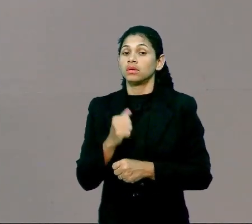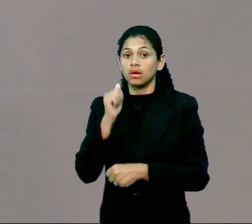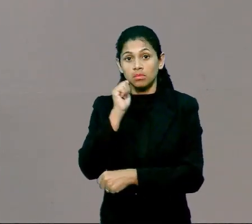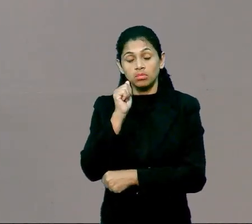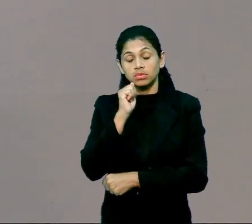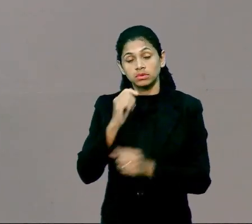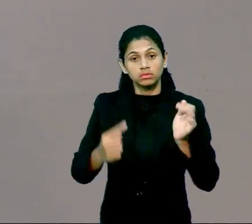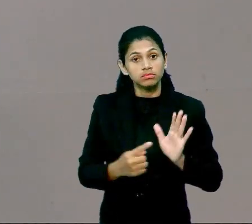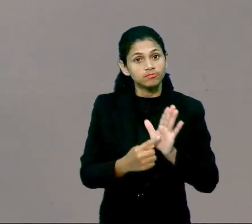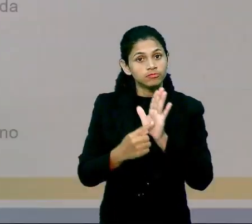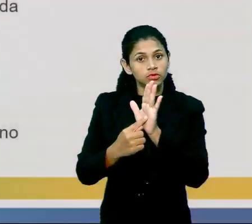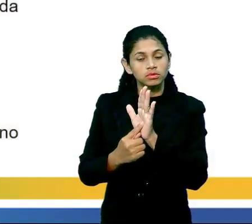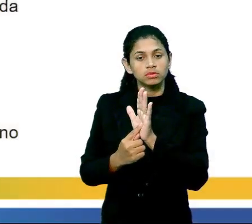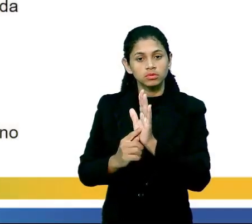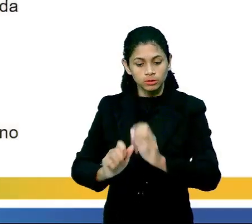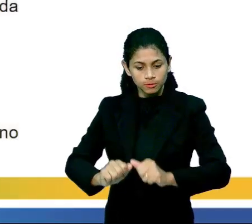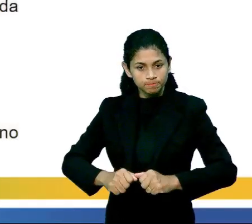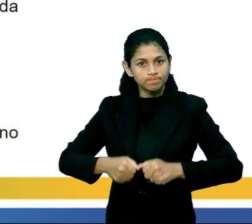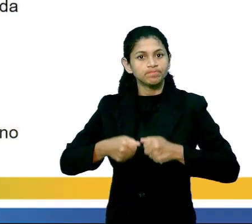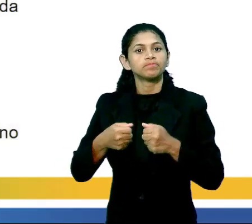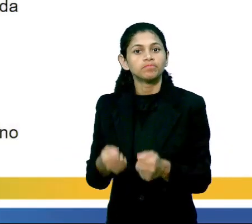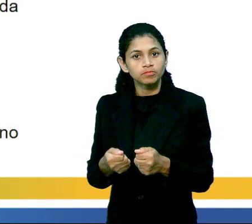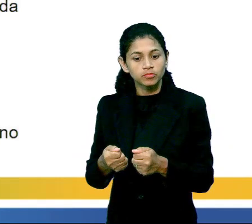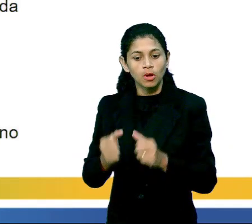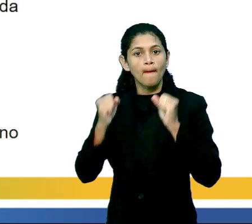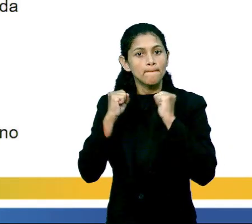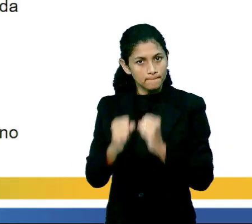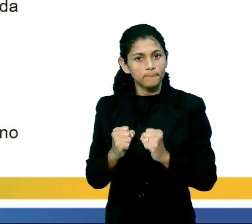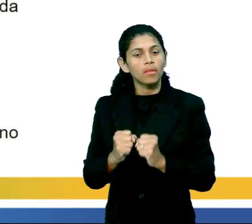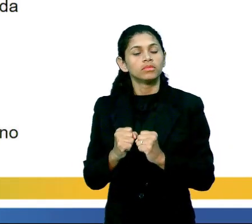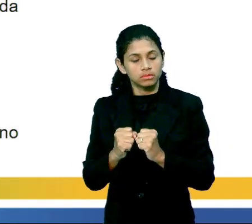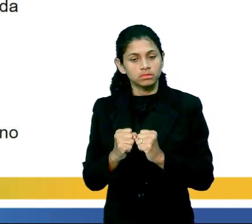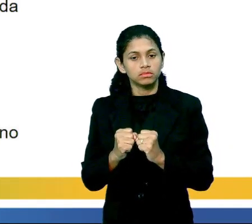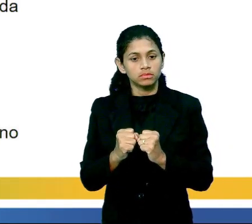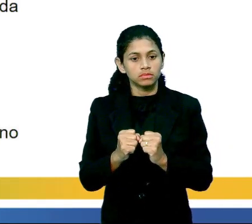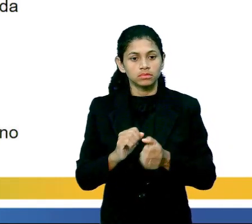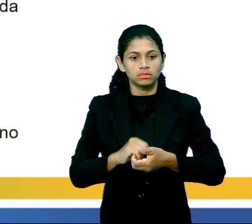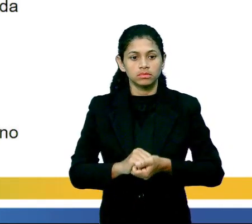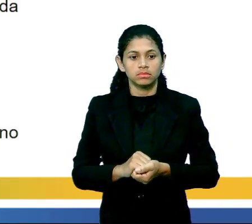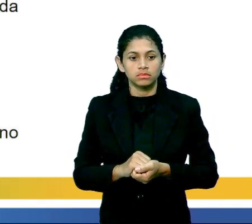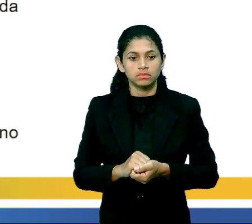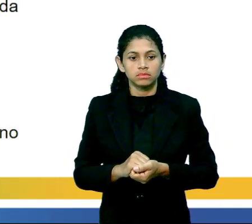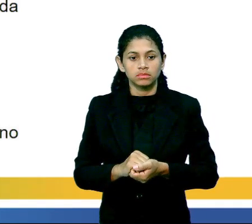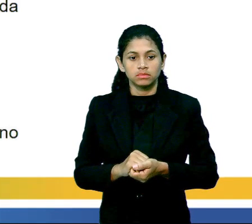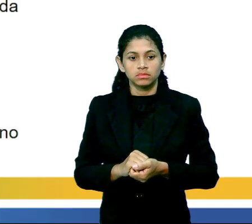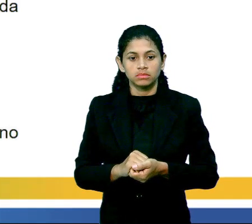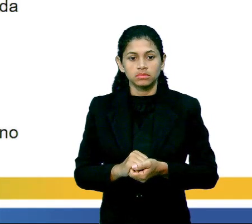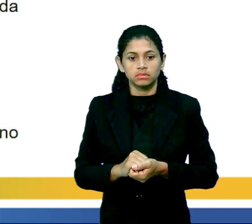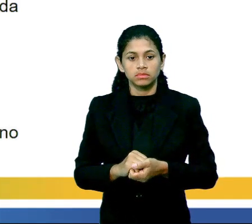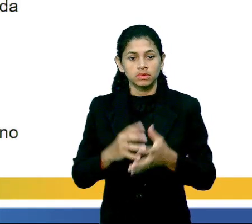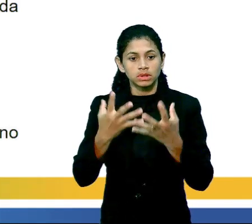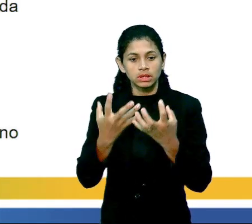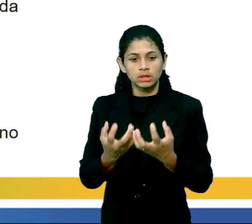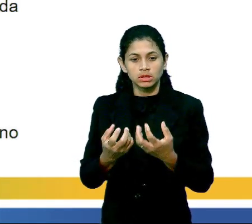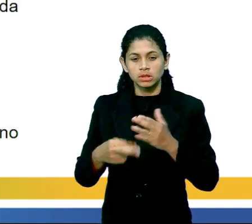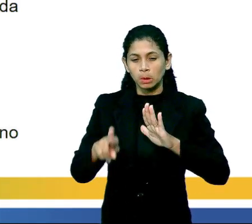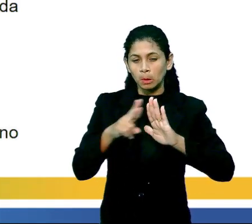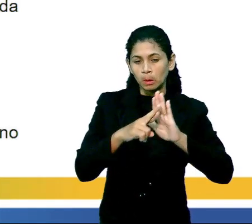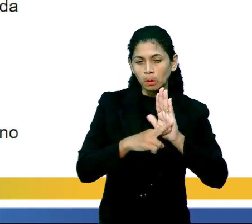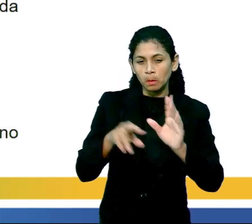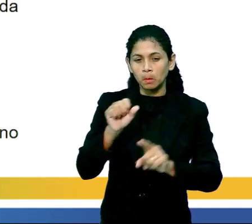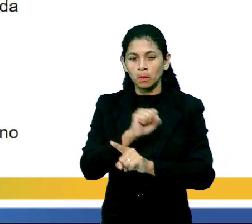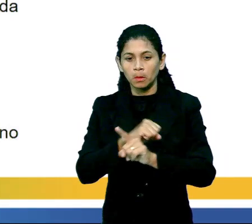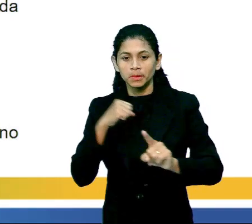é capaz e tão boa quanto. Então a gente vai ter o nosso gabarito na alternativa C, tem as outras que a aceitação dos padrões sociais acerca